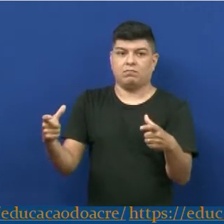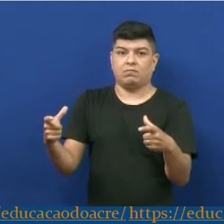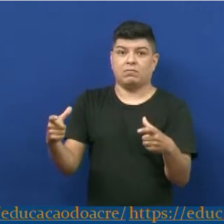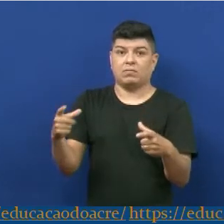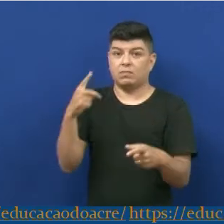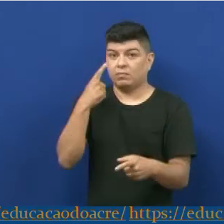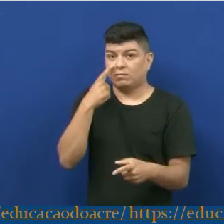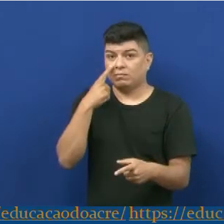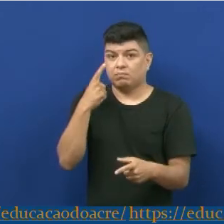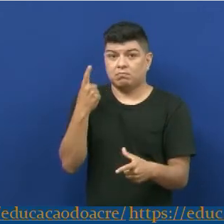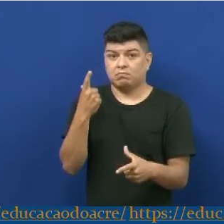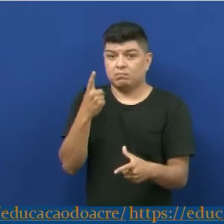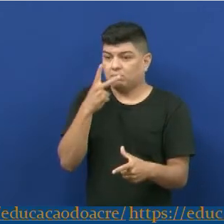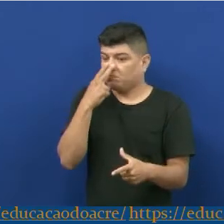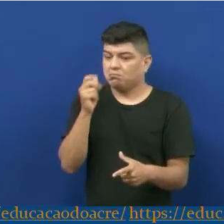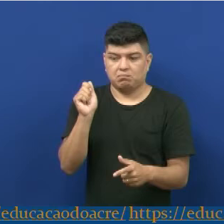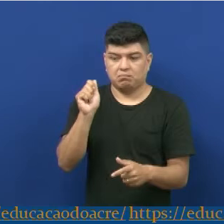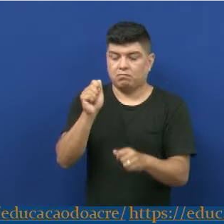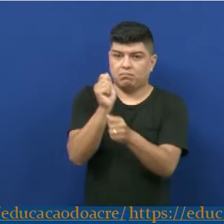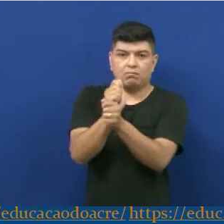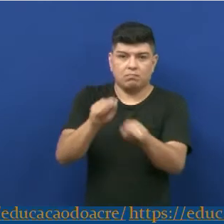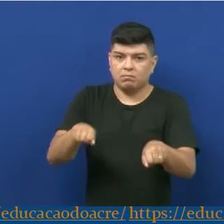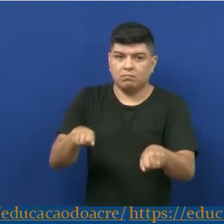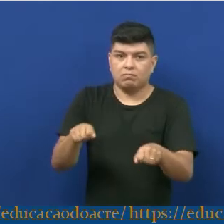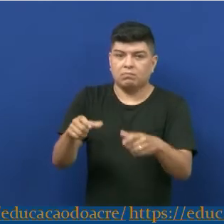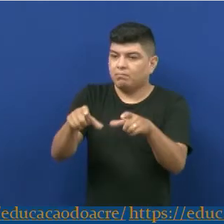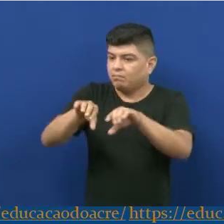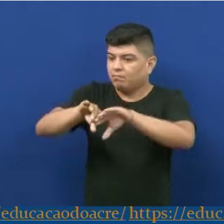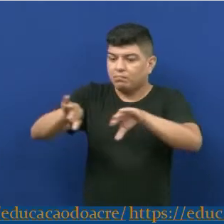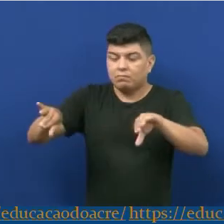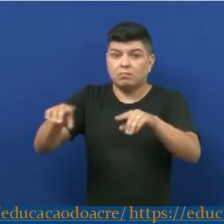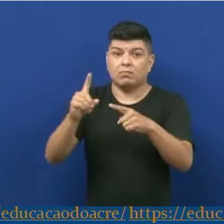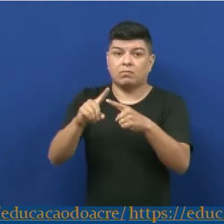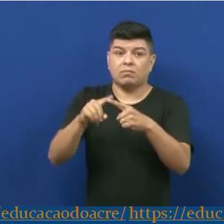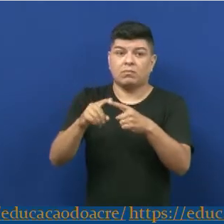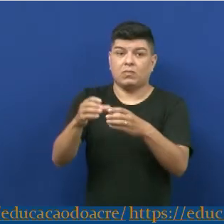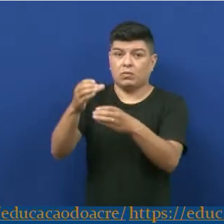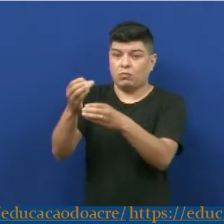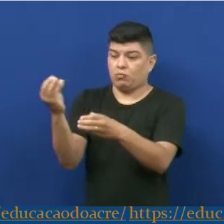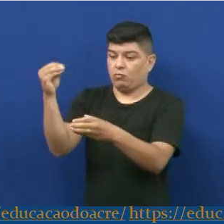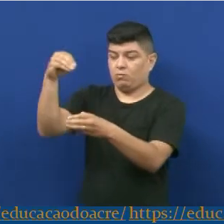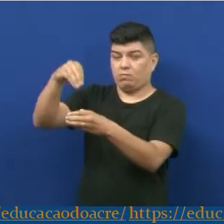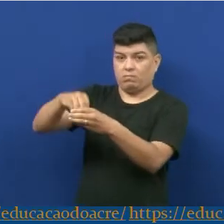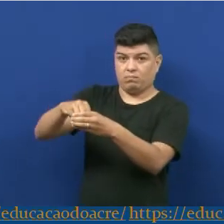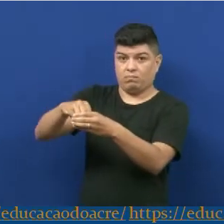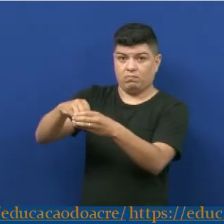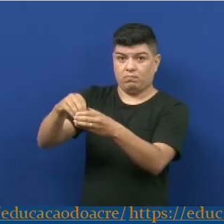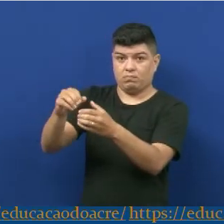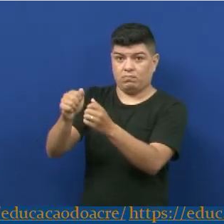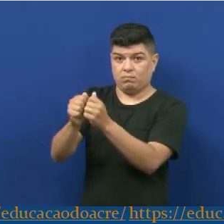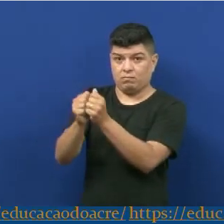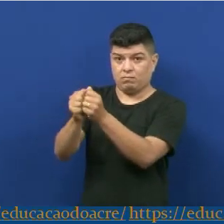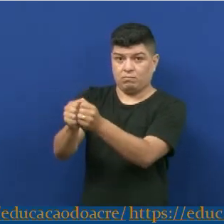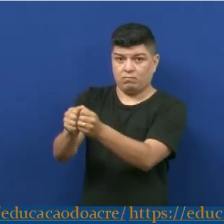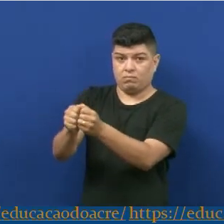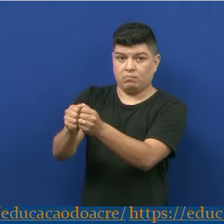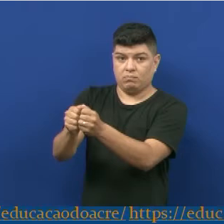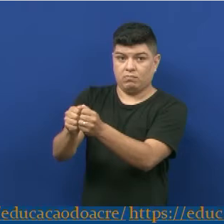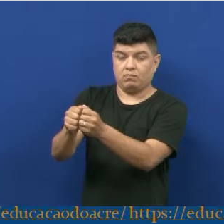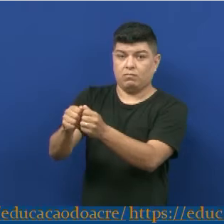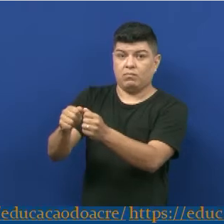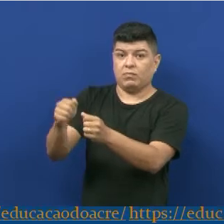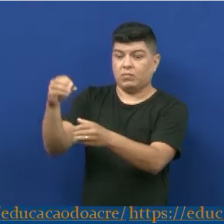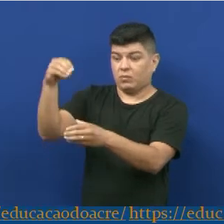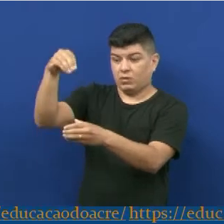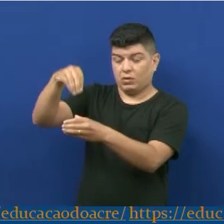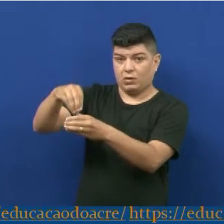Logo, não vai ser possível separá-los, porque o copo que está dentro, que está fixo no copo externo, esse